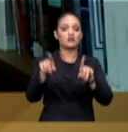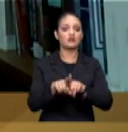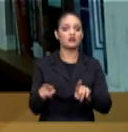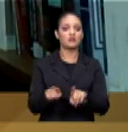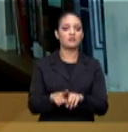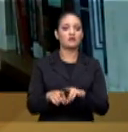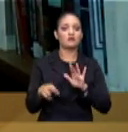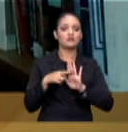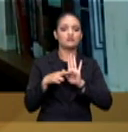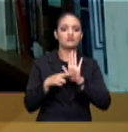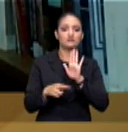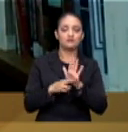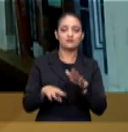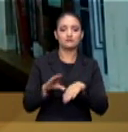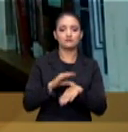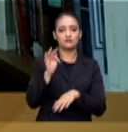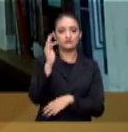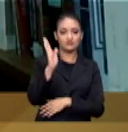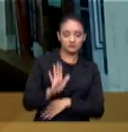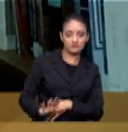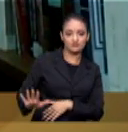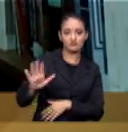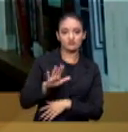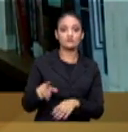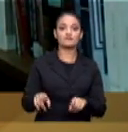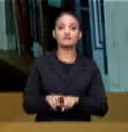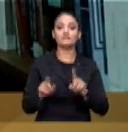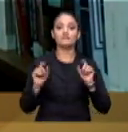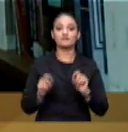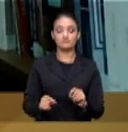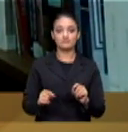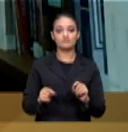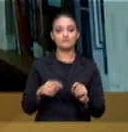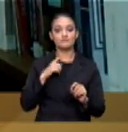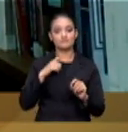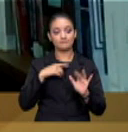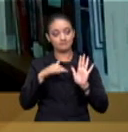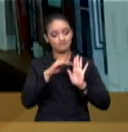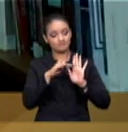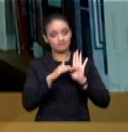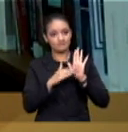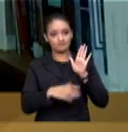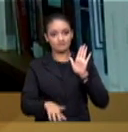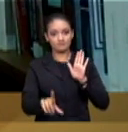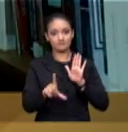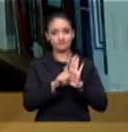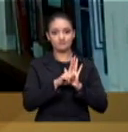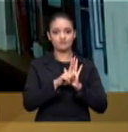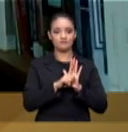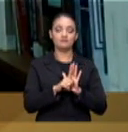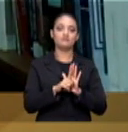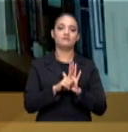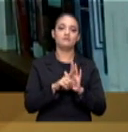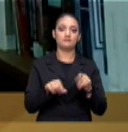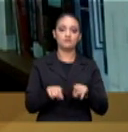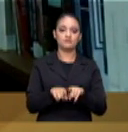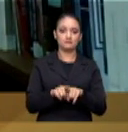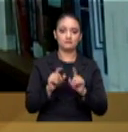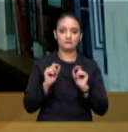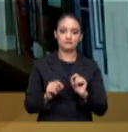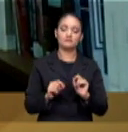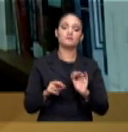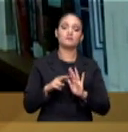brasileiro, viola as suas próprias definições legislativas, inclusive das